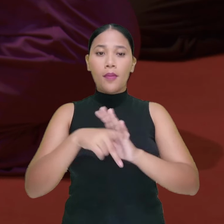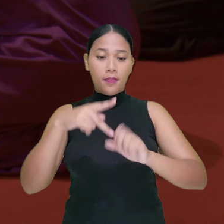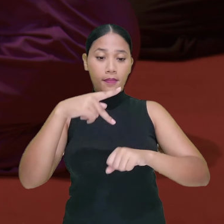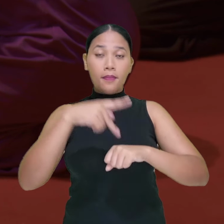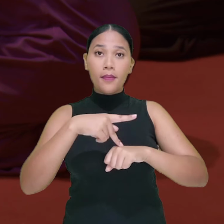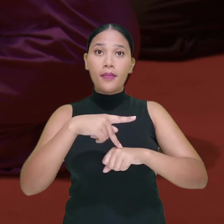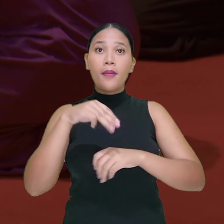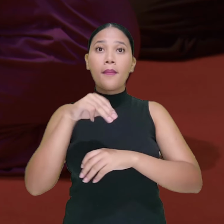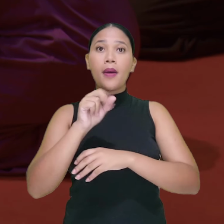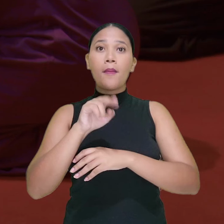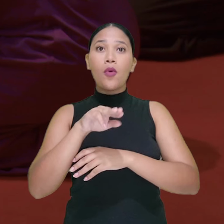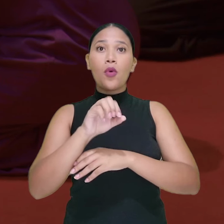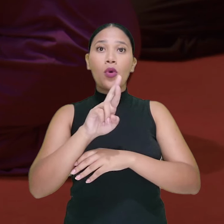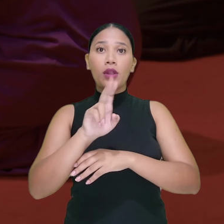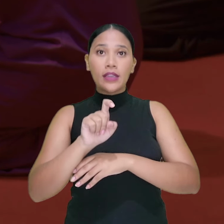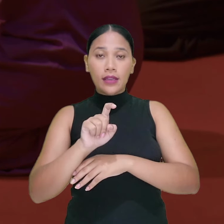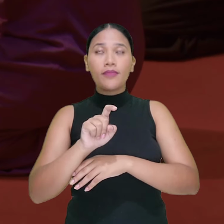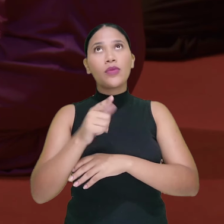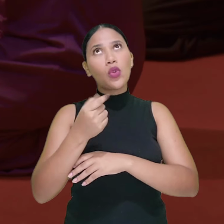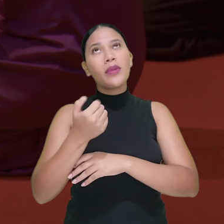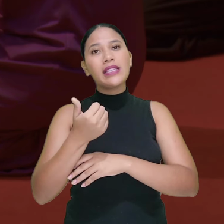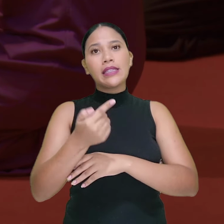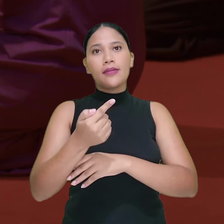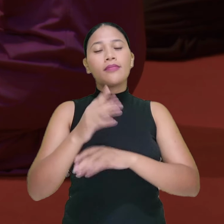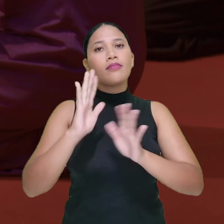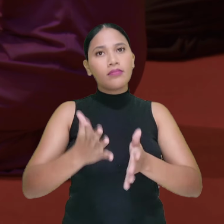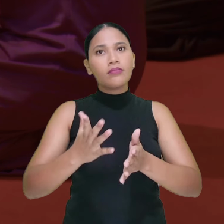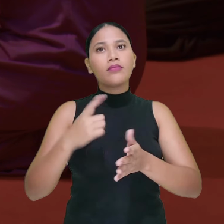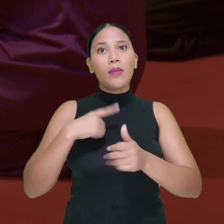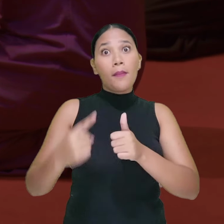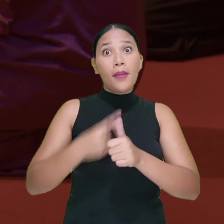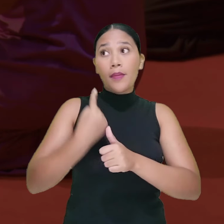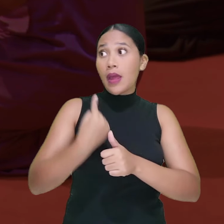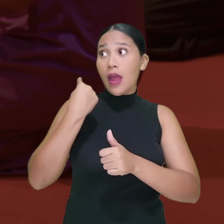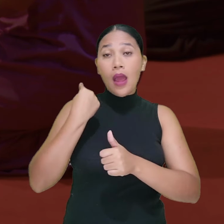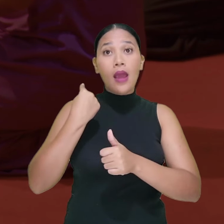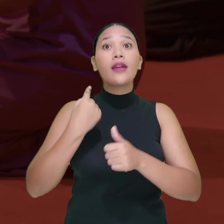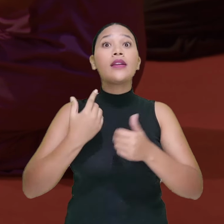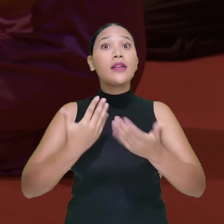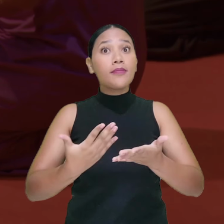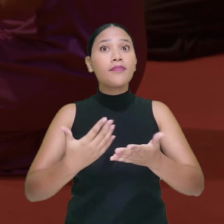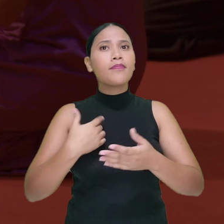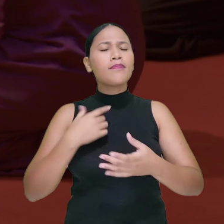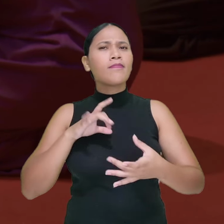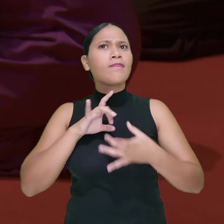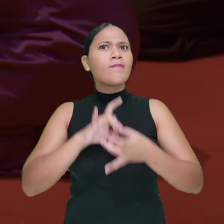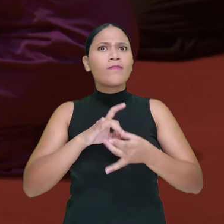Eu já trabalho com mármore desde 2017. Em 2017, eu faço minha primeira obra com pedra